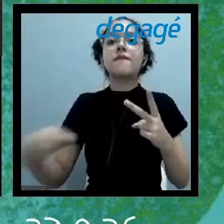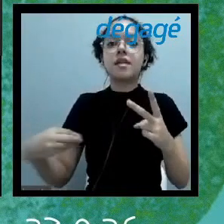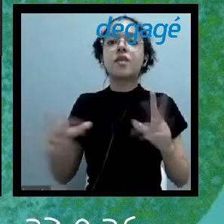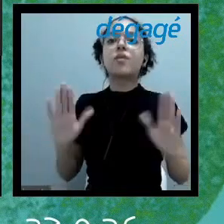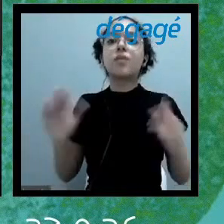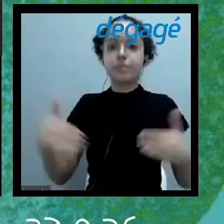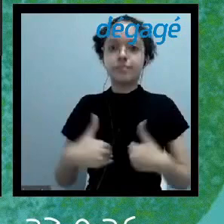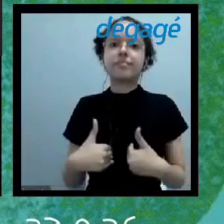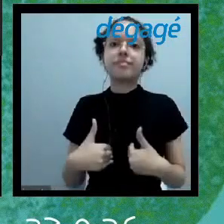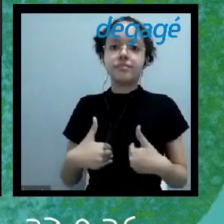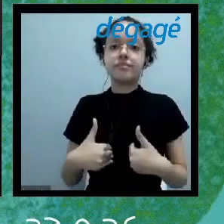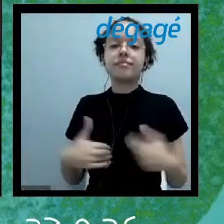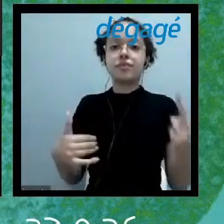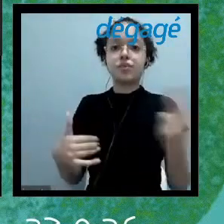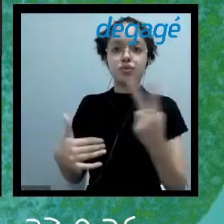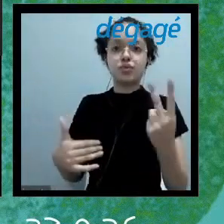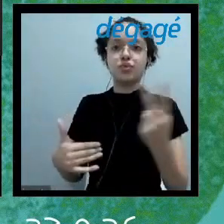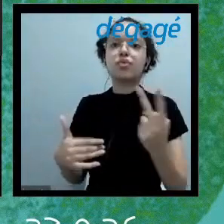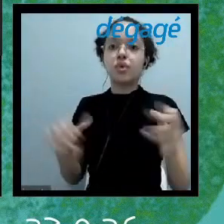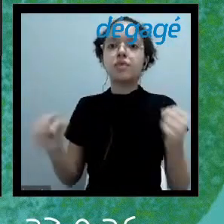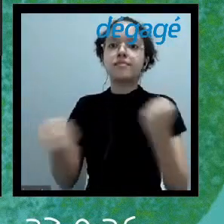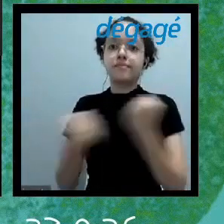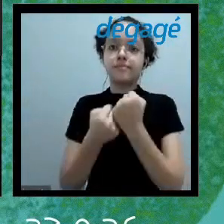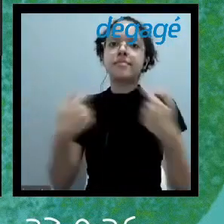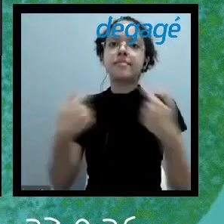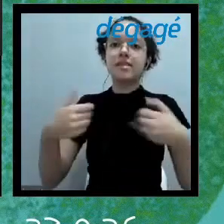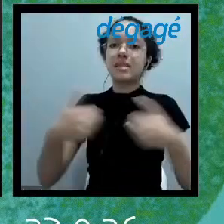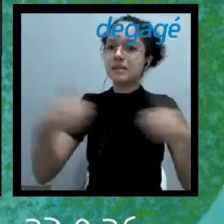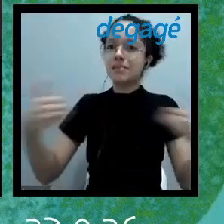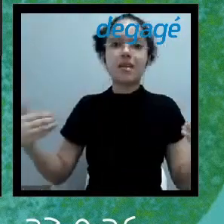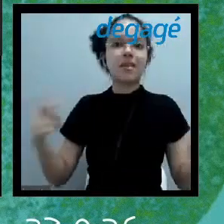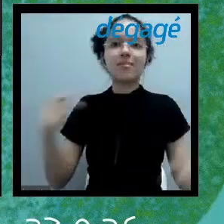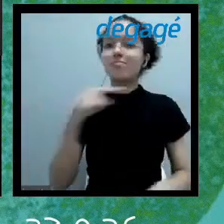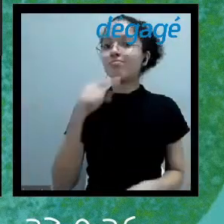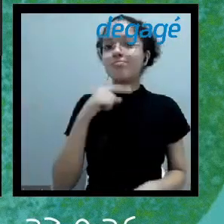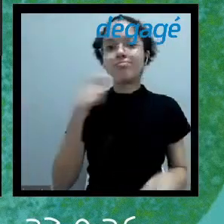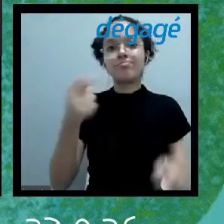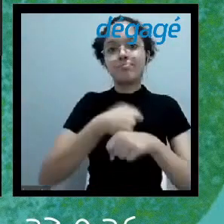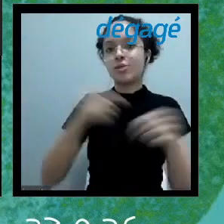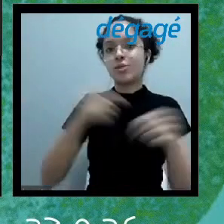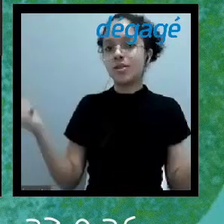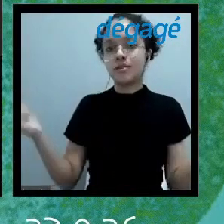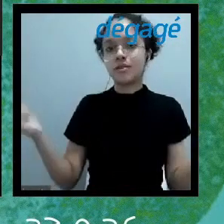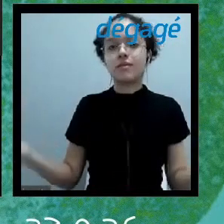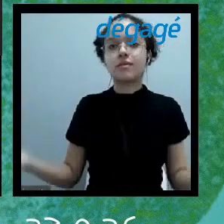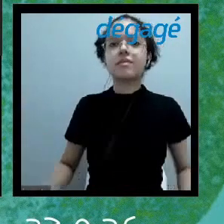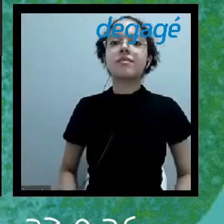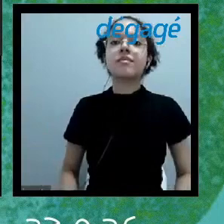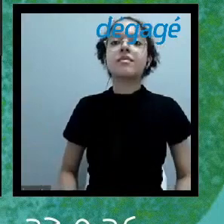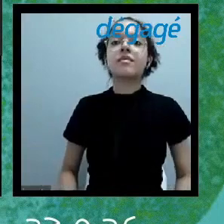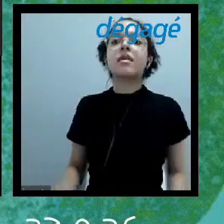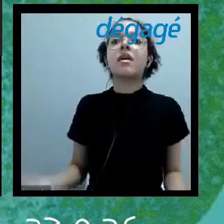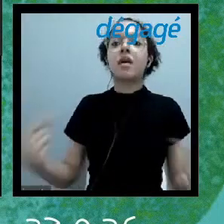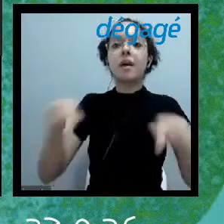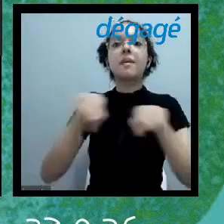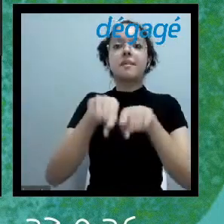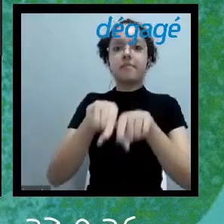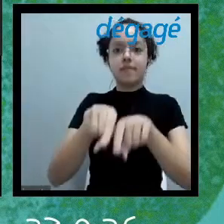essa não dá para separar, de fato. É a parceria, né?